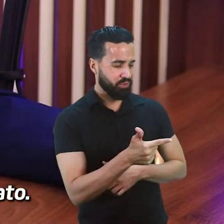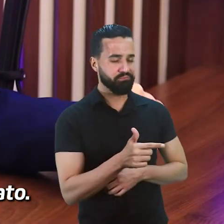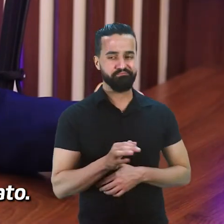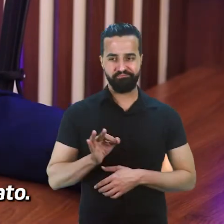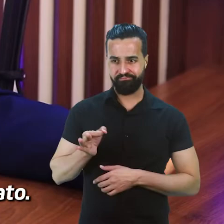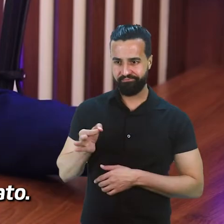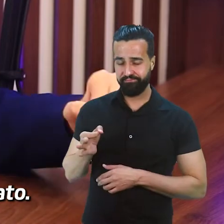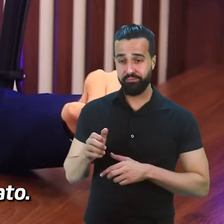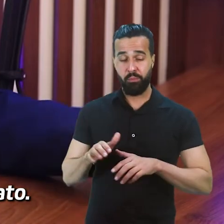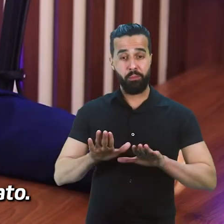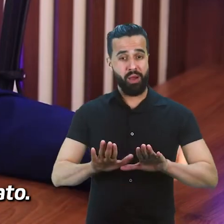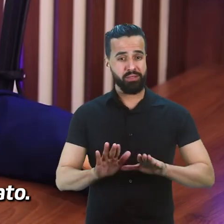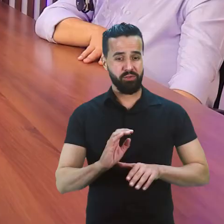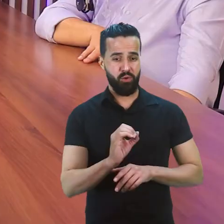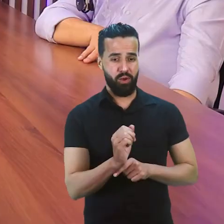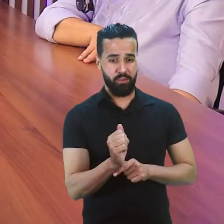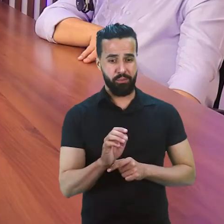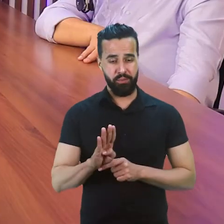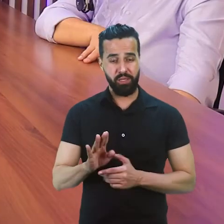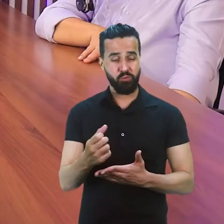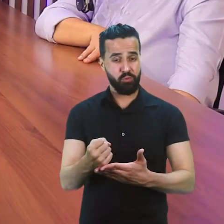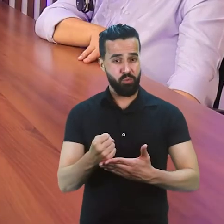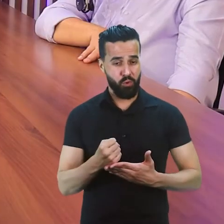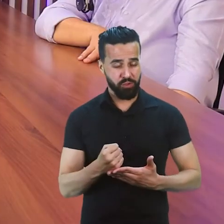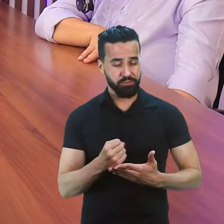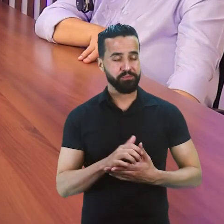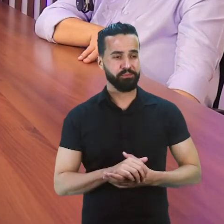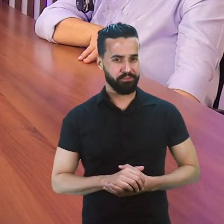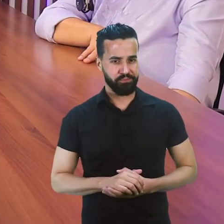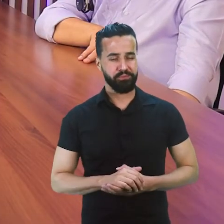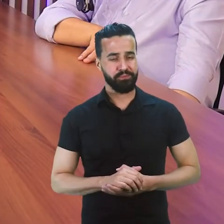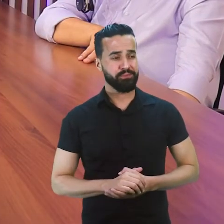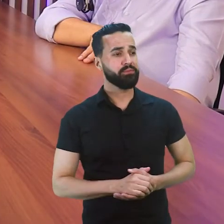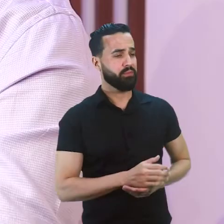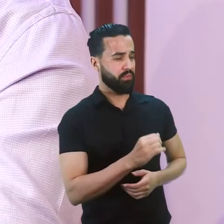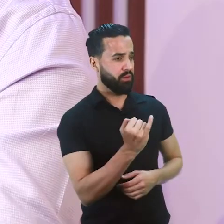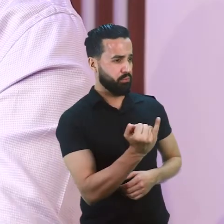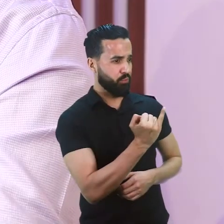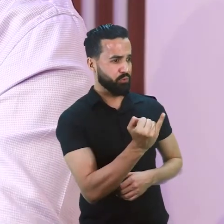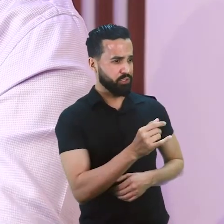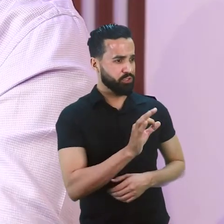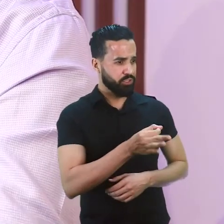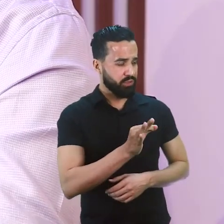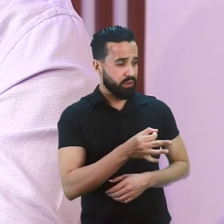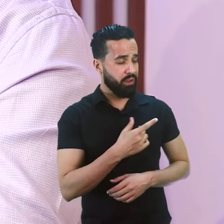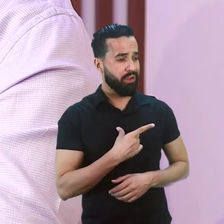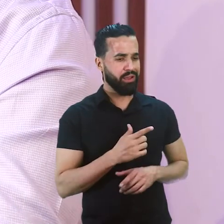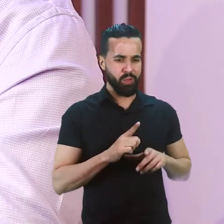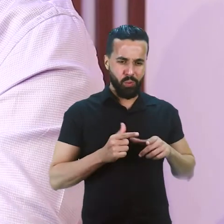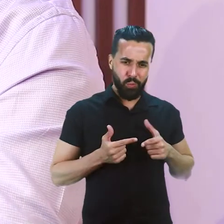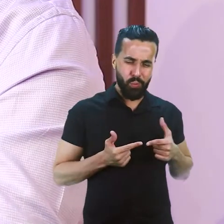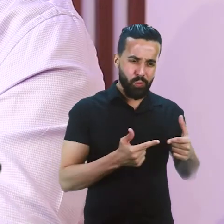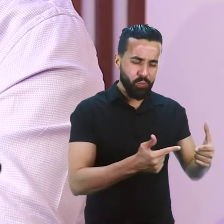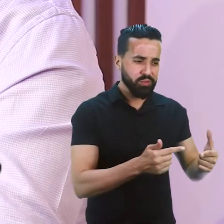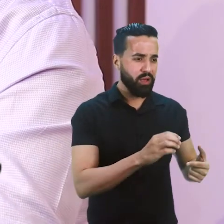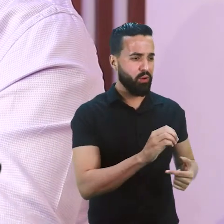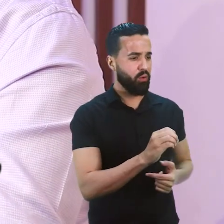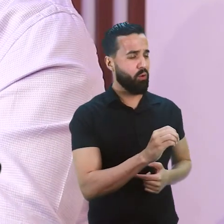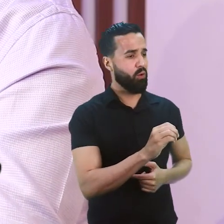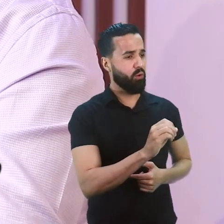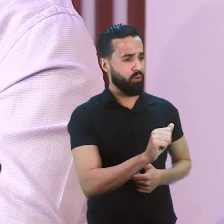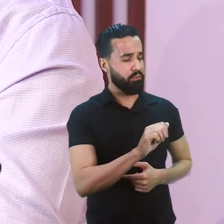nos deu um suporte, um aparato. E foi tão importante, Herbert, que vocês, nessa luta lá no OAB, conseguiram